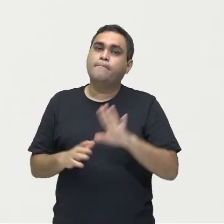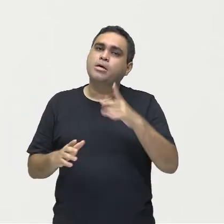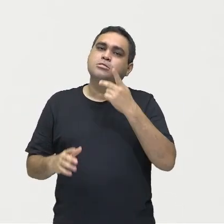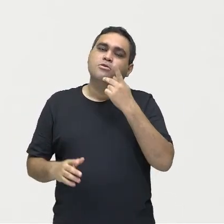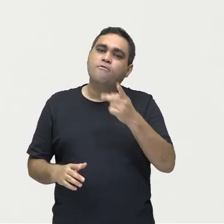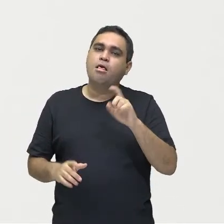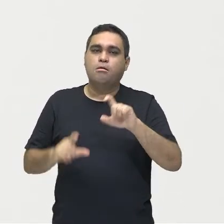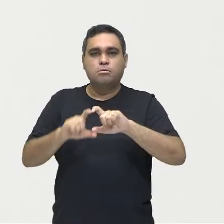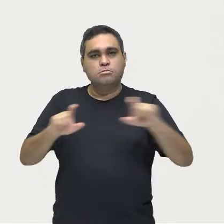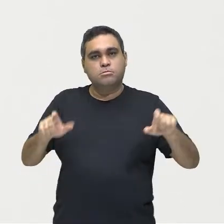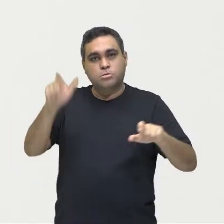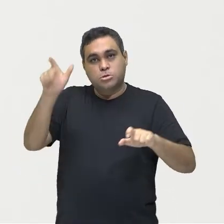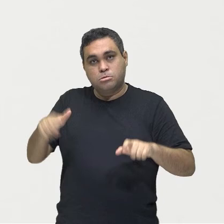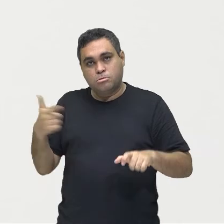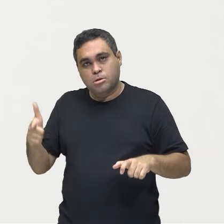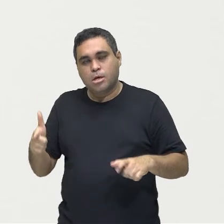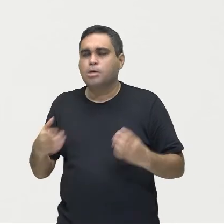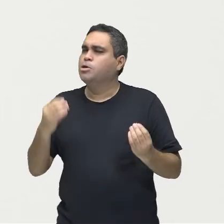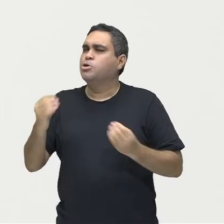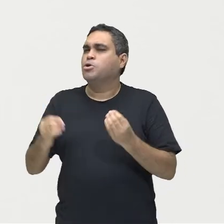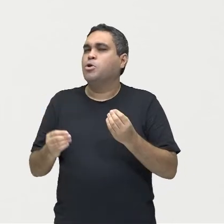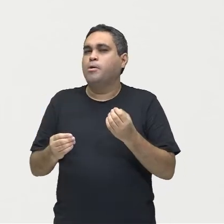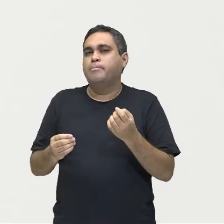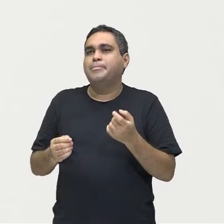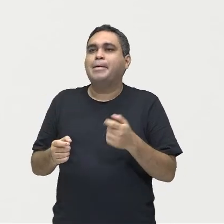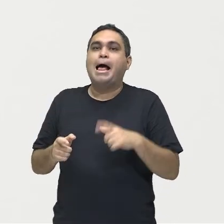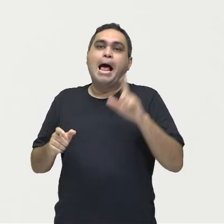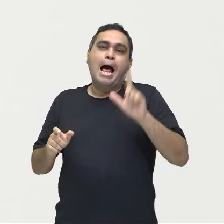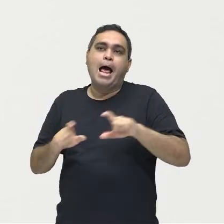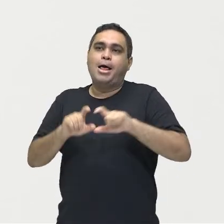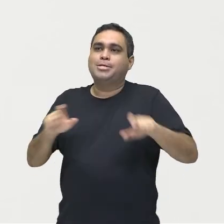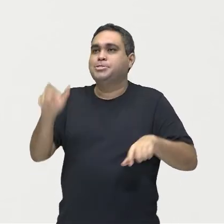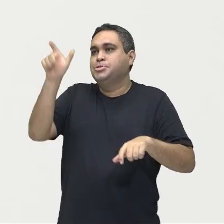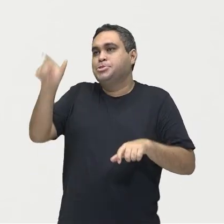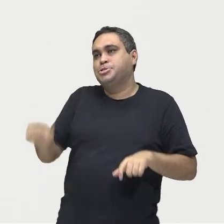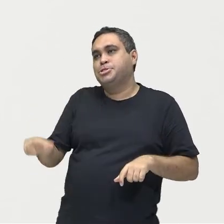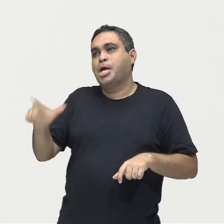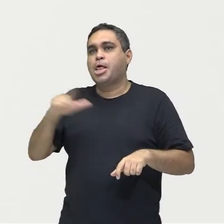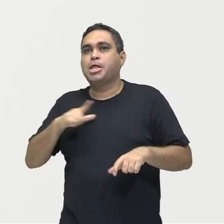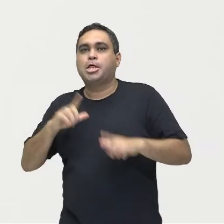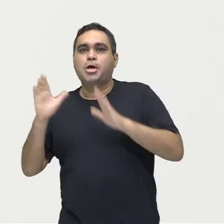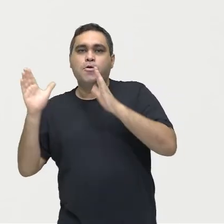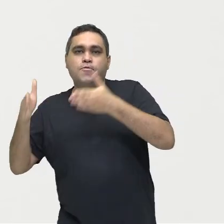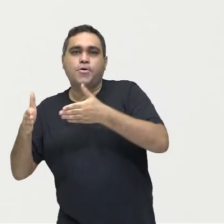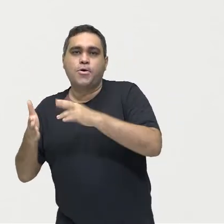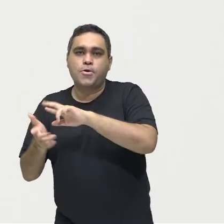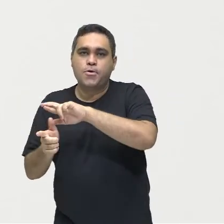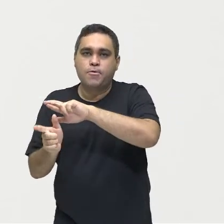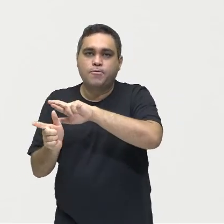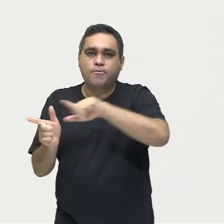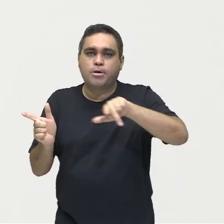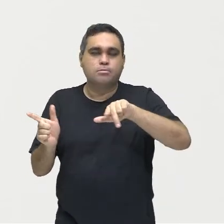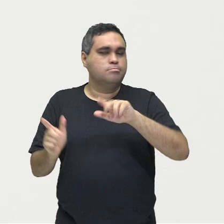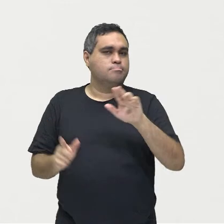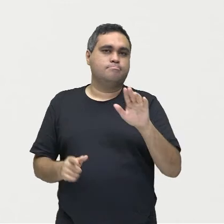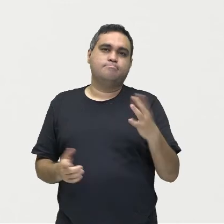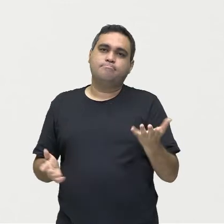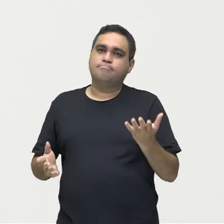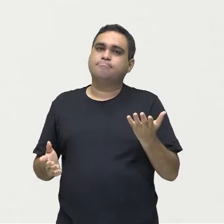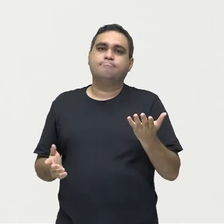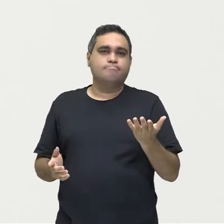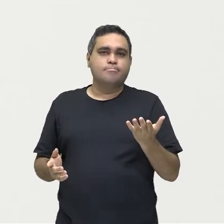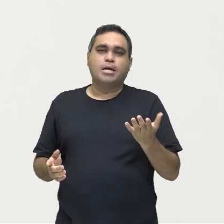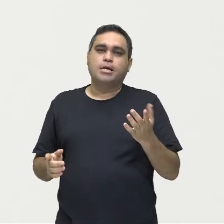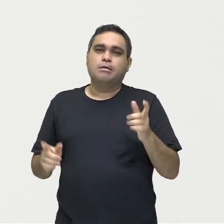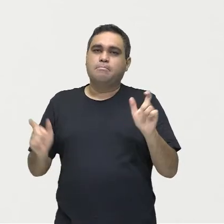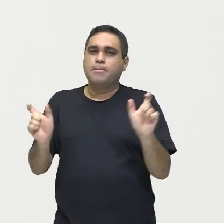eu não posso dizer que ela é aquela que tem um sujeito com mais de um núcleo, que aí seria o composto, né? E que esse núcleo seria